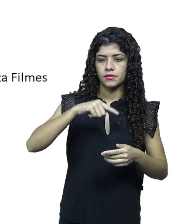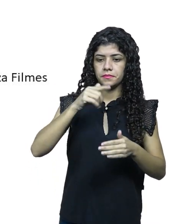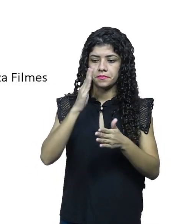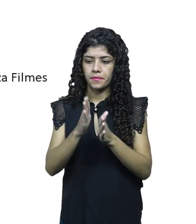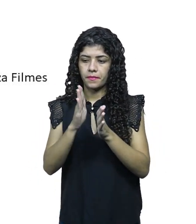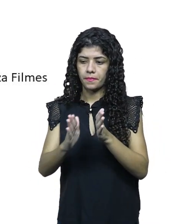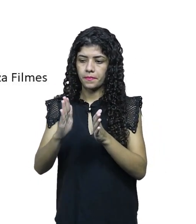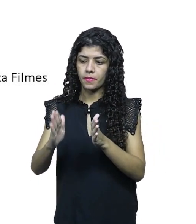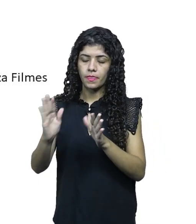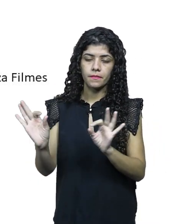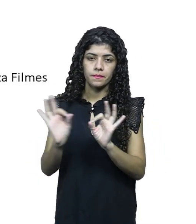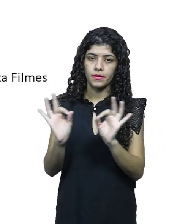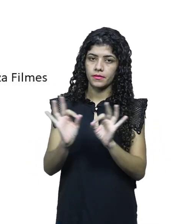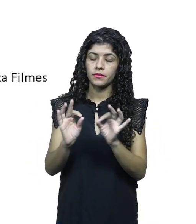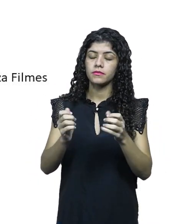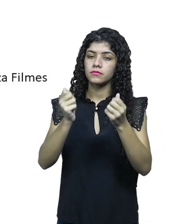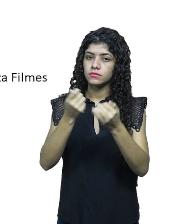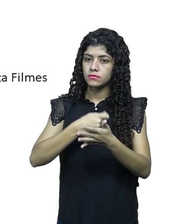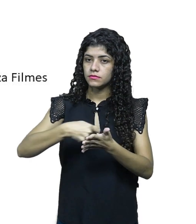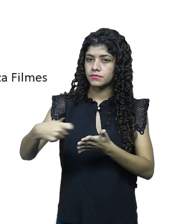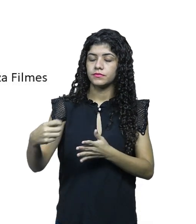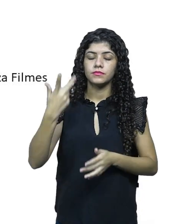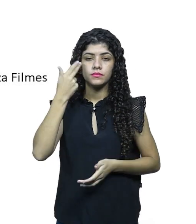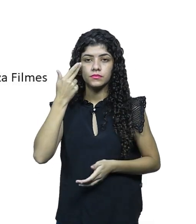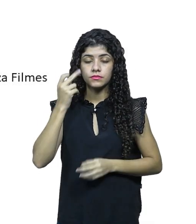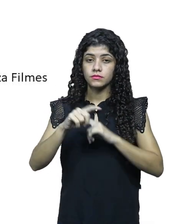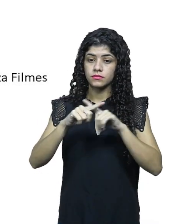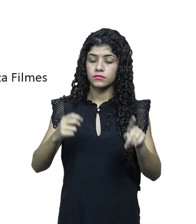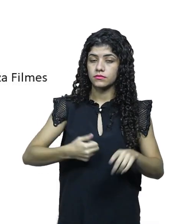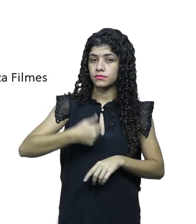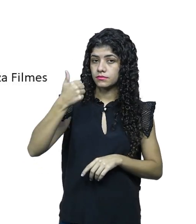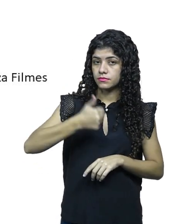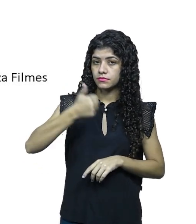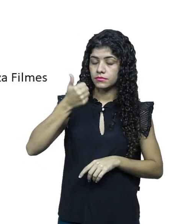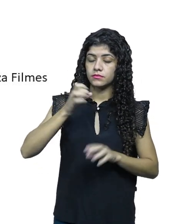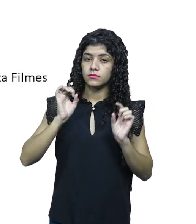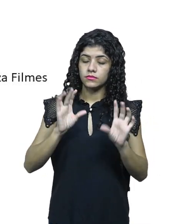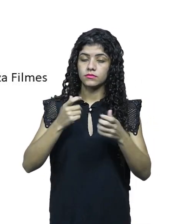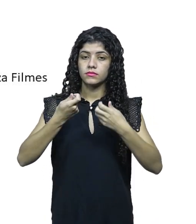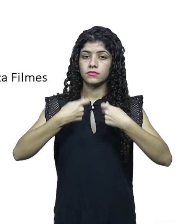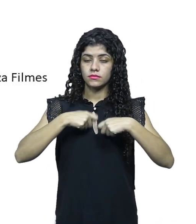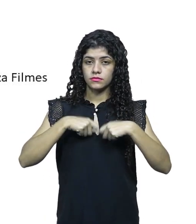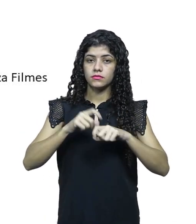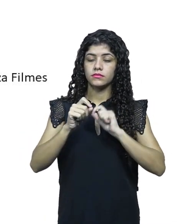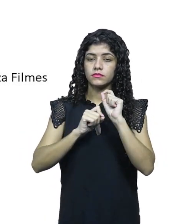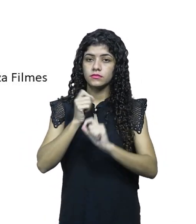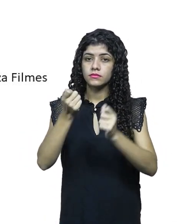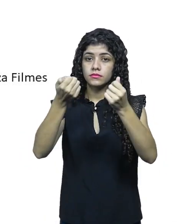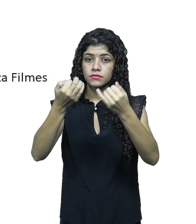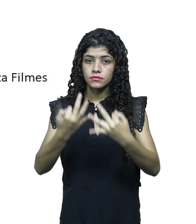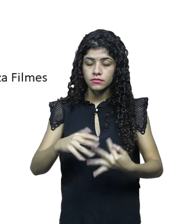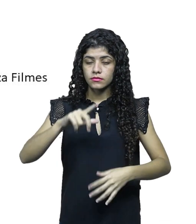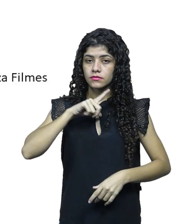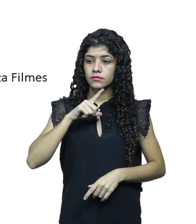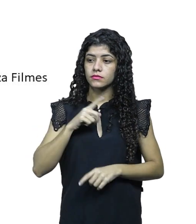cortada ali. É sempre colocado de forma direta. Somente a primeira fala que tem ali algumas